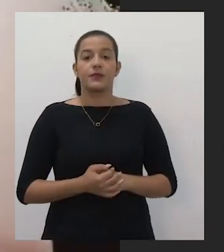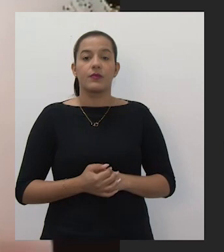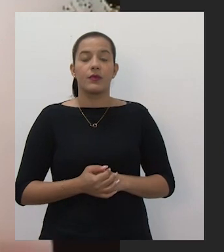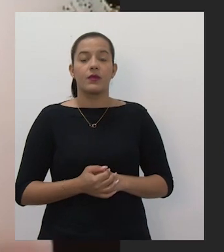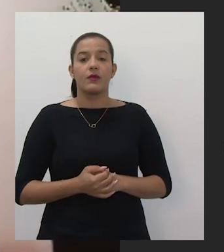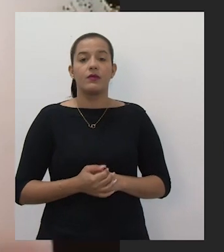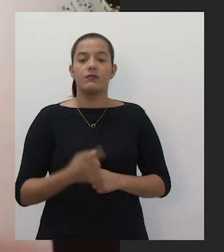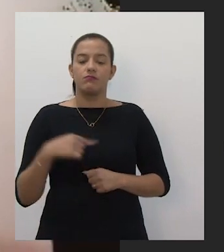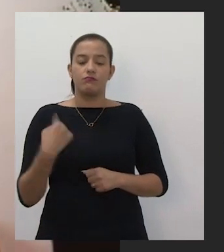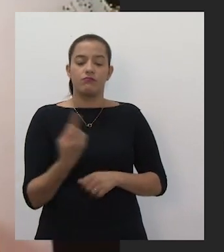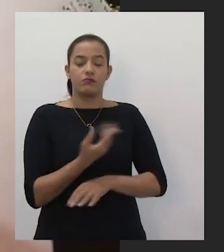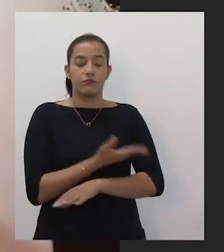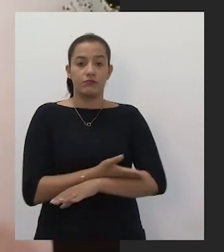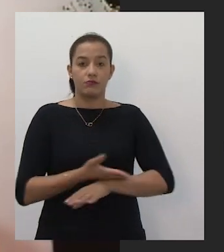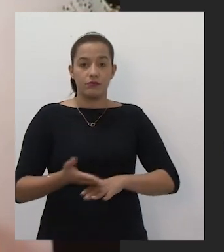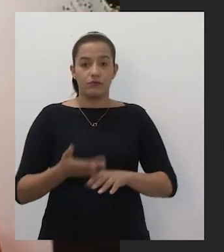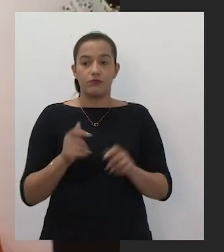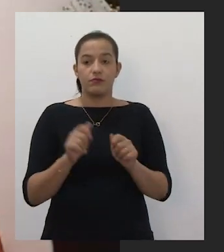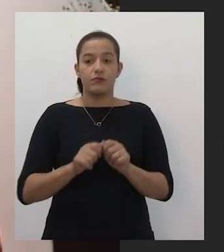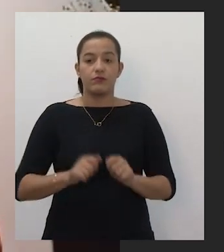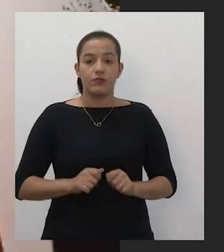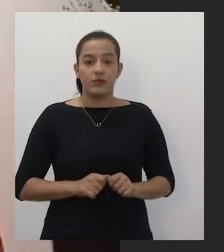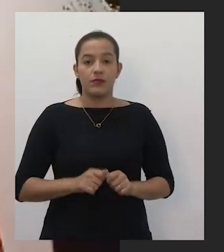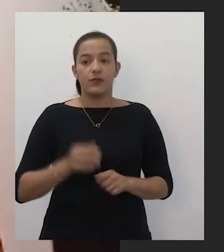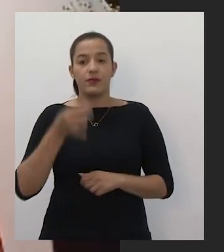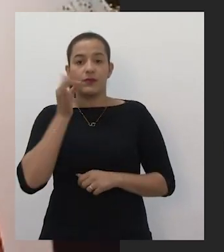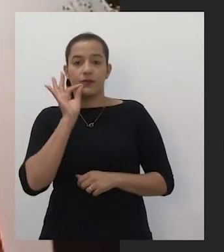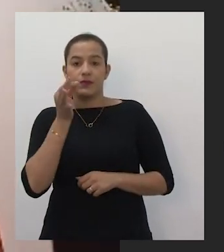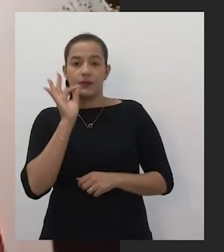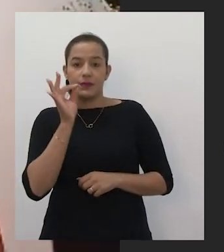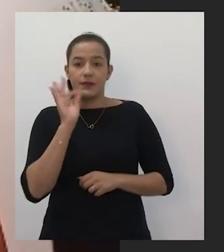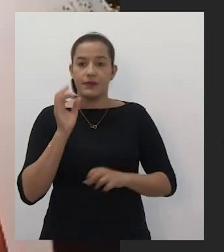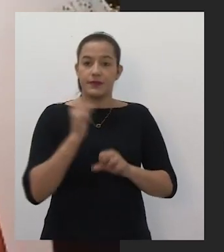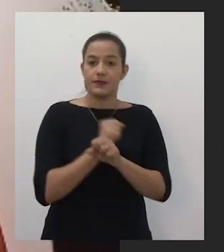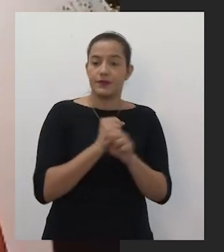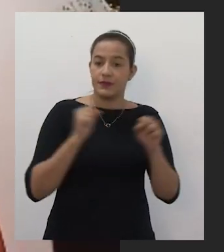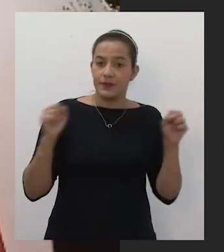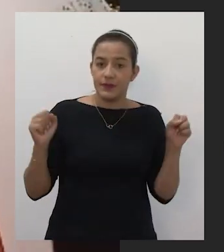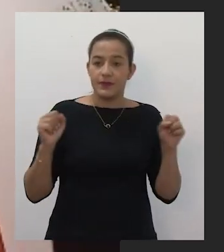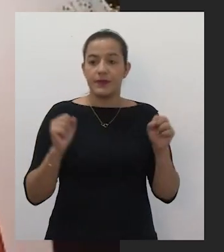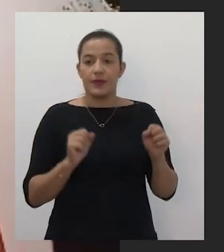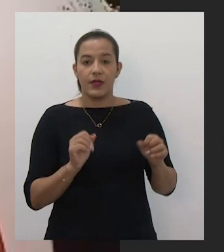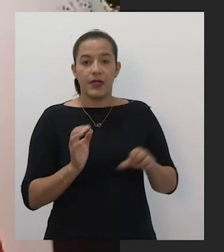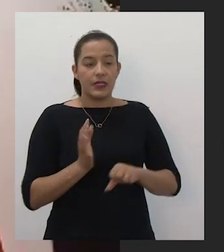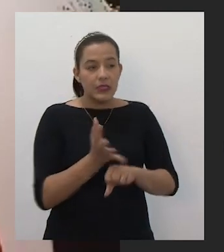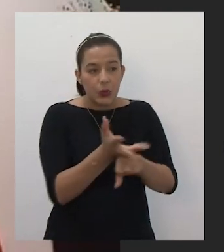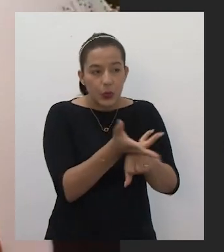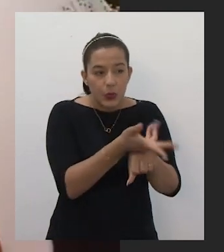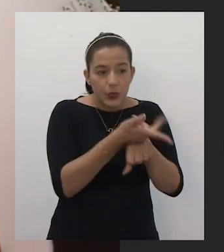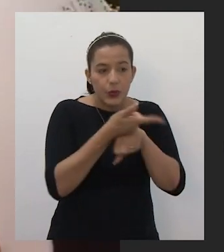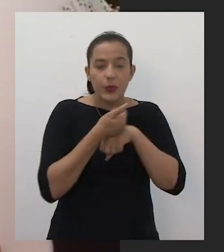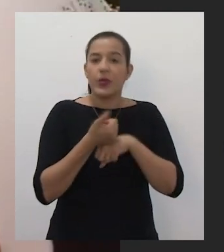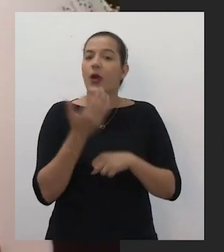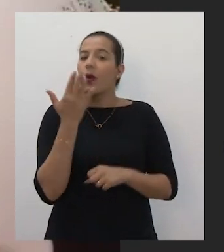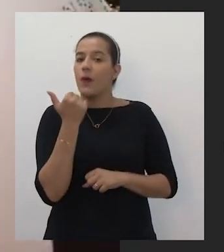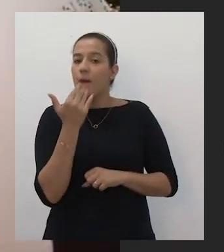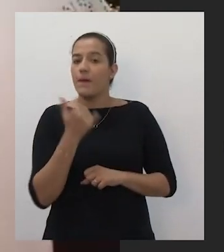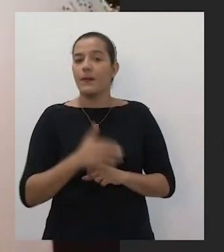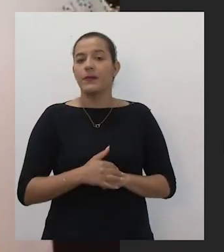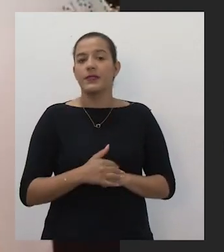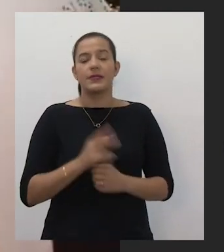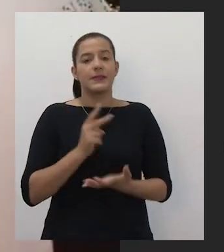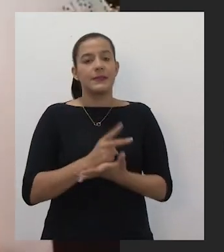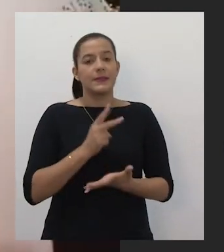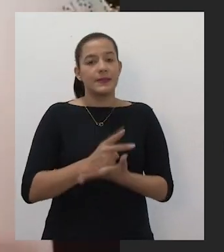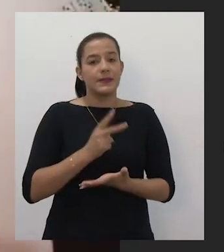gente costuma fazer é fazer café da manhã. A gente seduz as pessoas com comida. Então, a gente sempre fez muito café, sempre